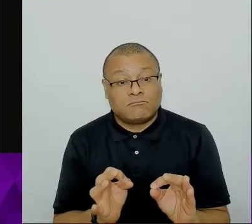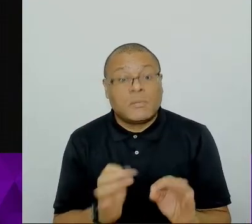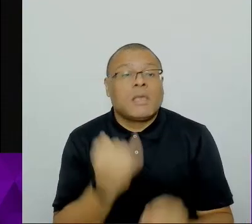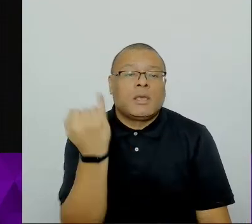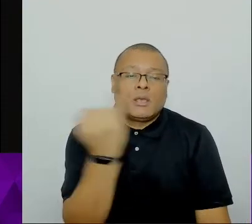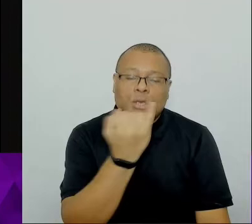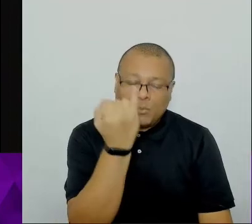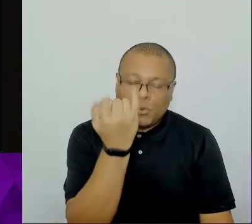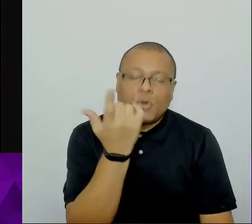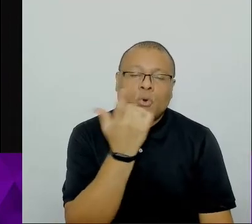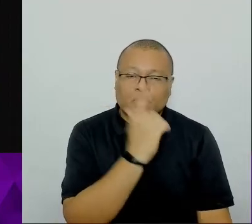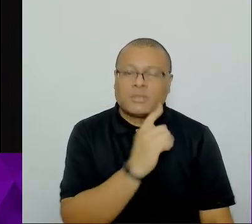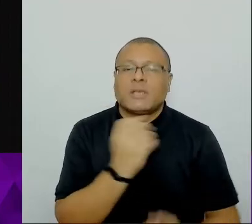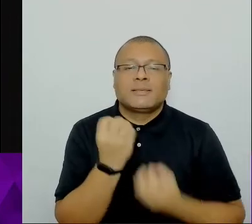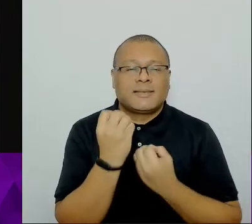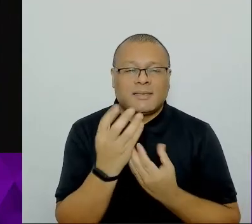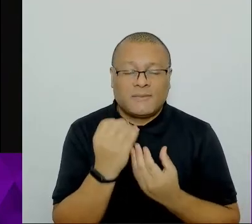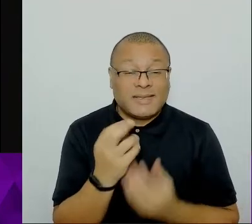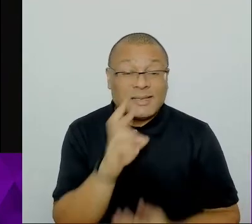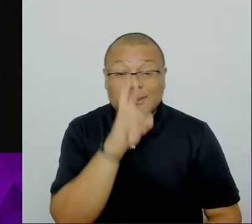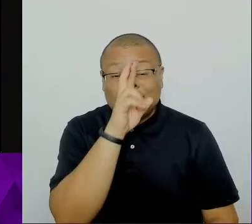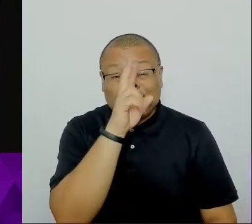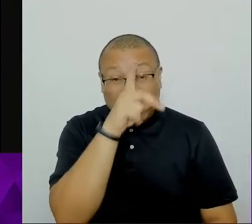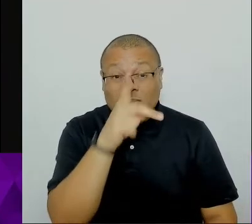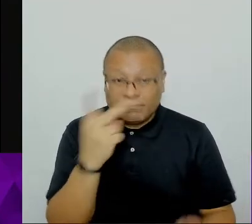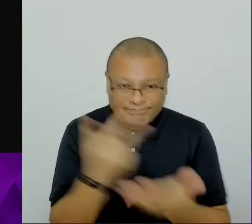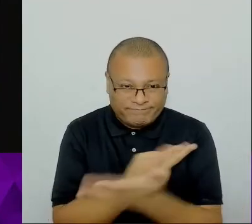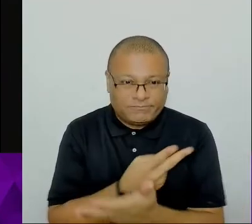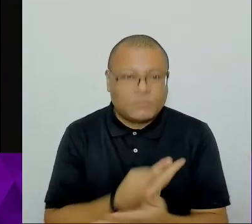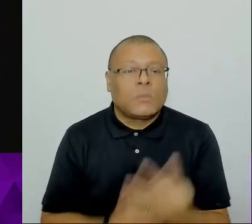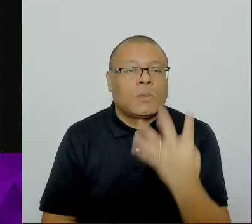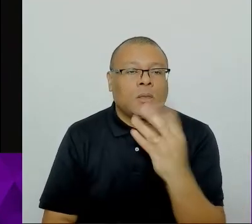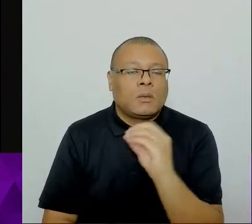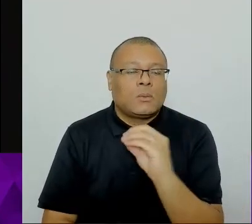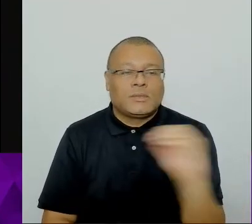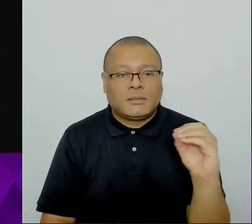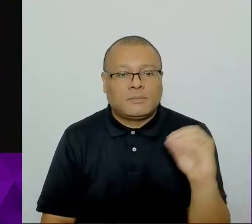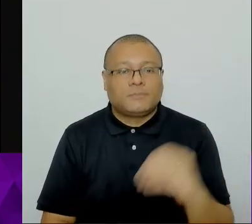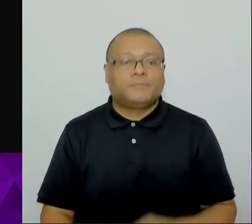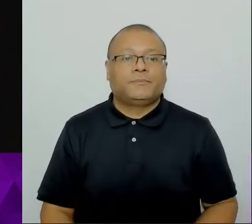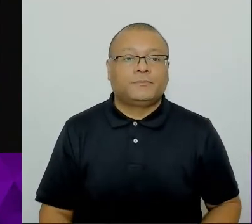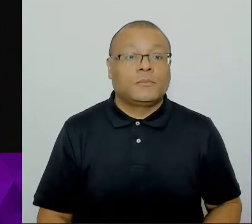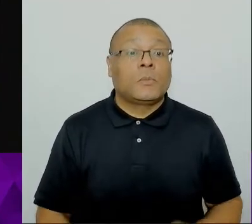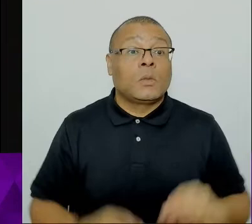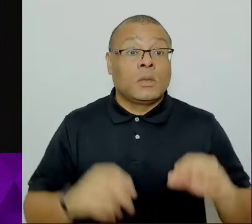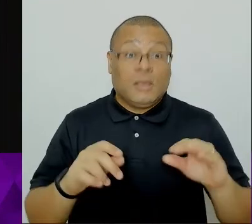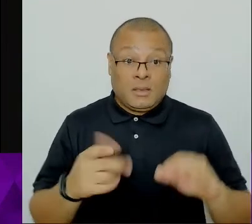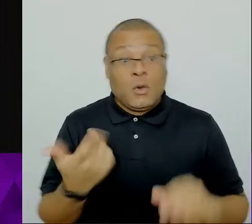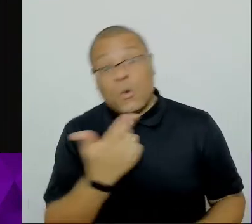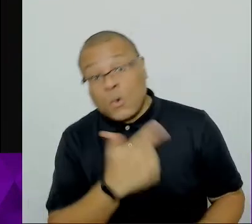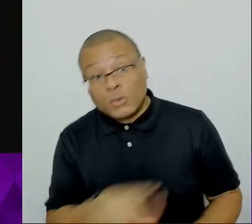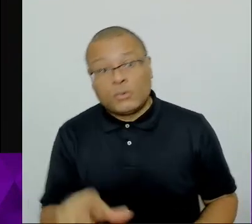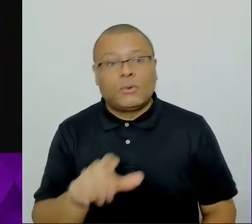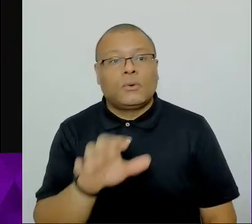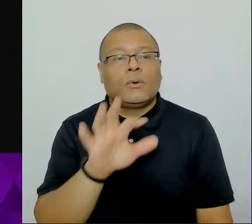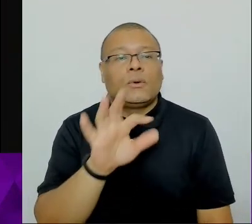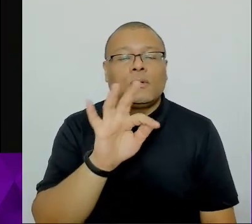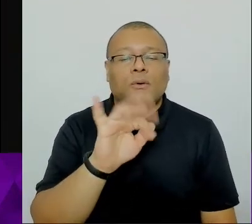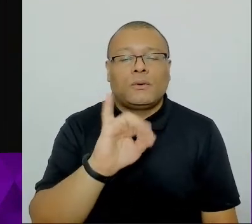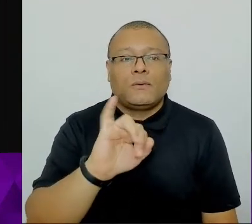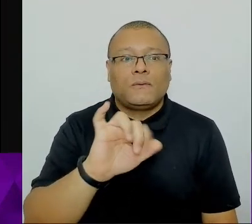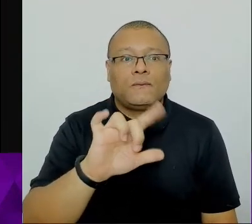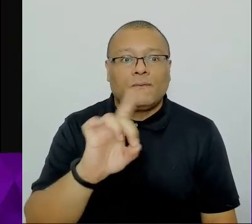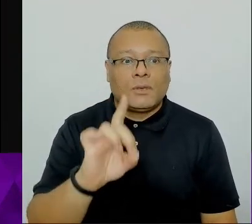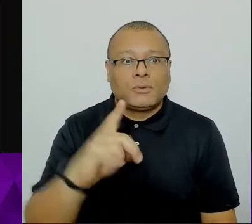que você forneça isso para ele. Em caso de erro, HTTP 400. Field Projection. Isso quer dizer que, poxa, eu quero